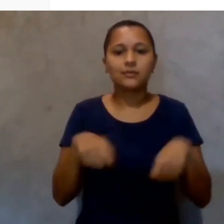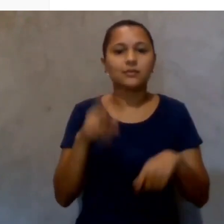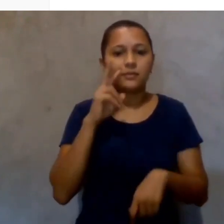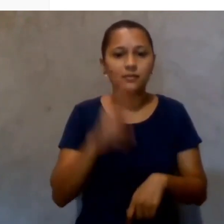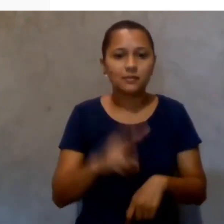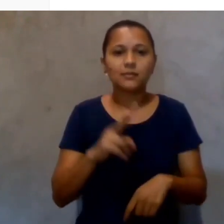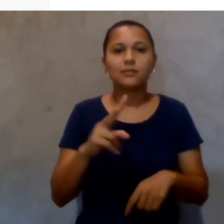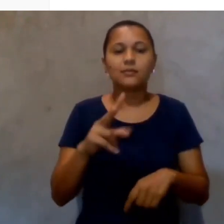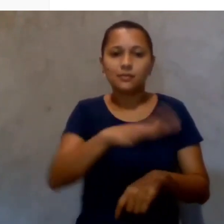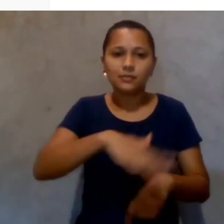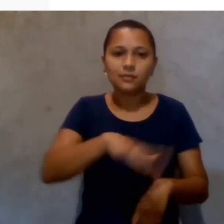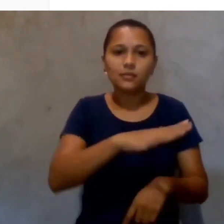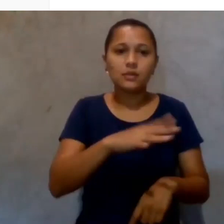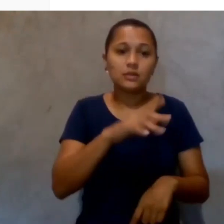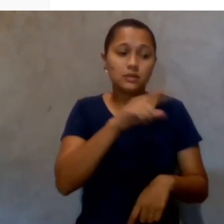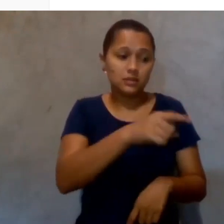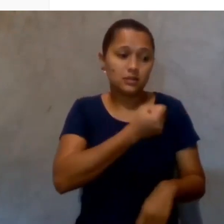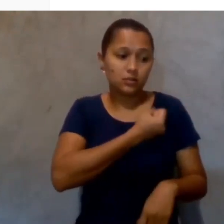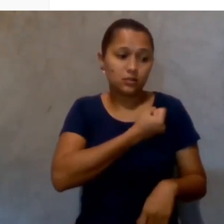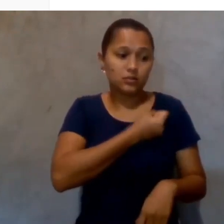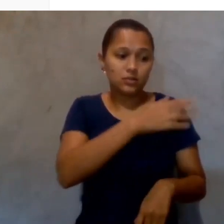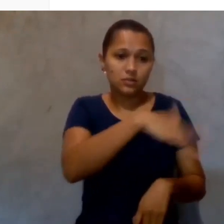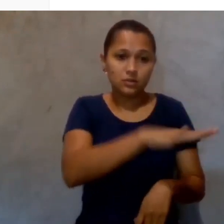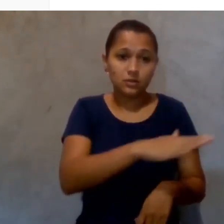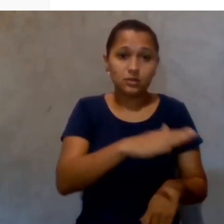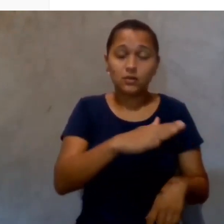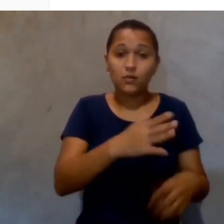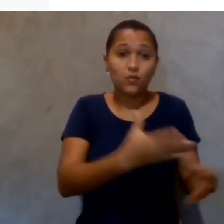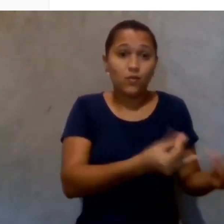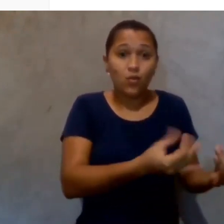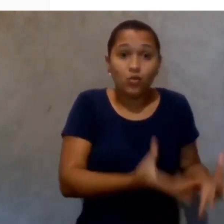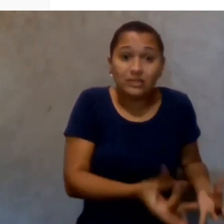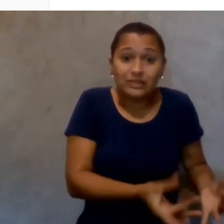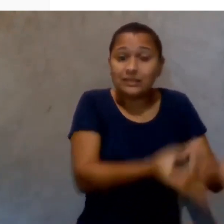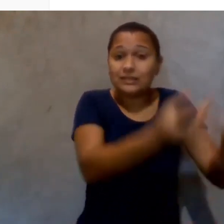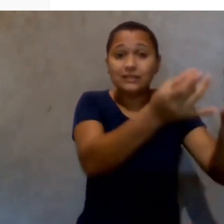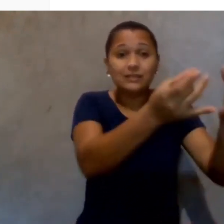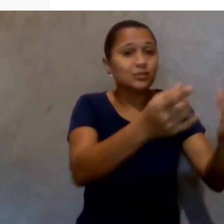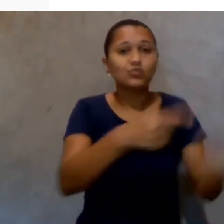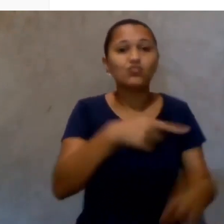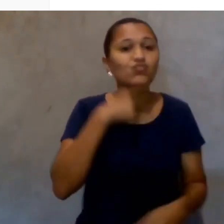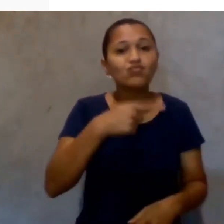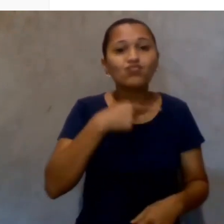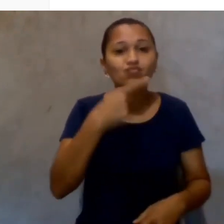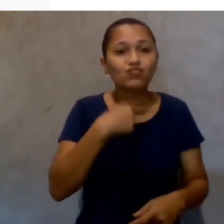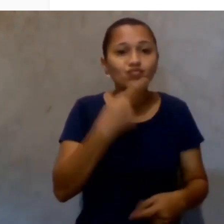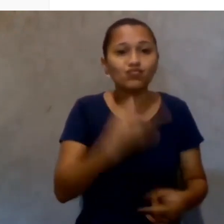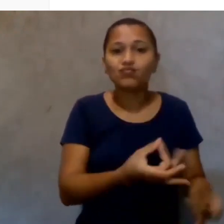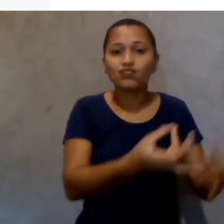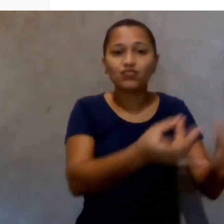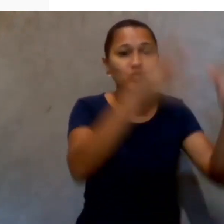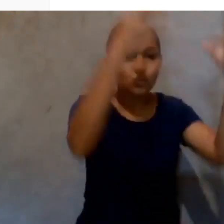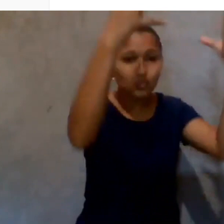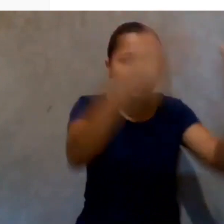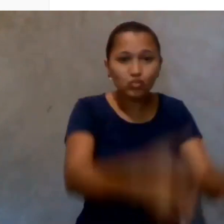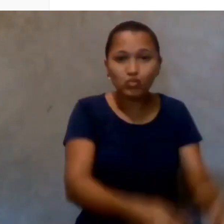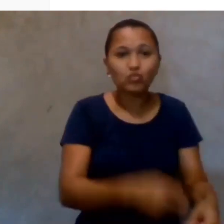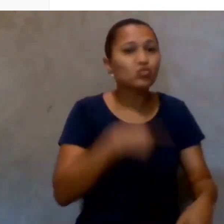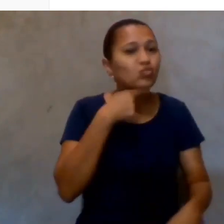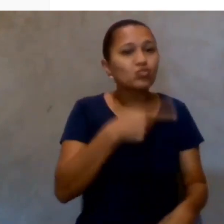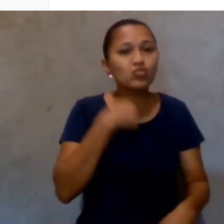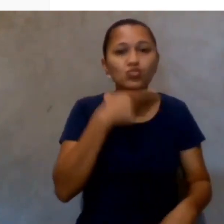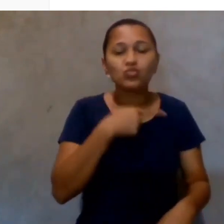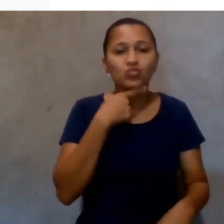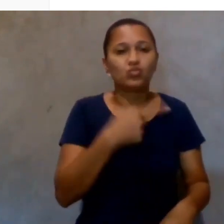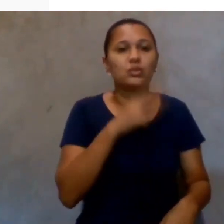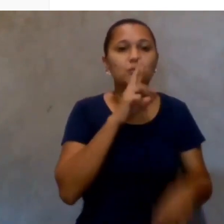utilizar o princípio fundamental da contagem ou as fórmulas de arranjo, combinações e permutações para se encontrar o